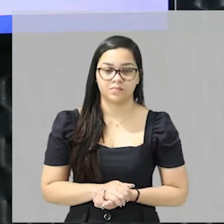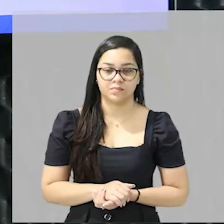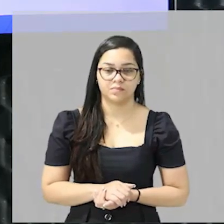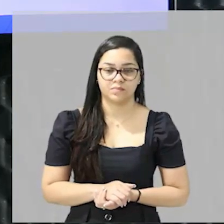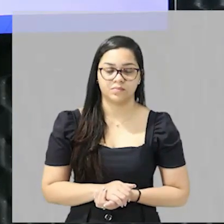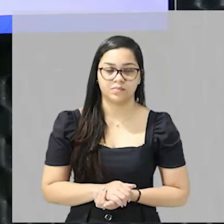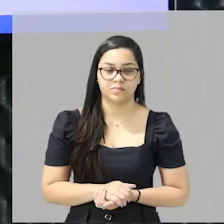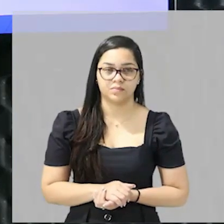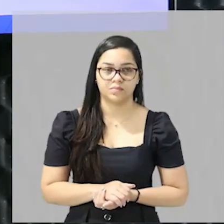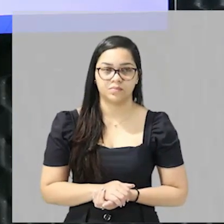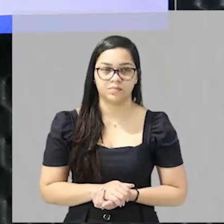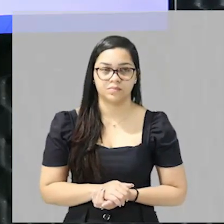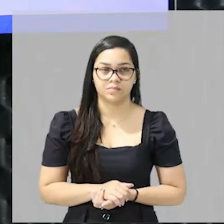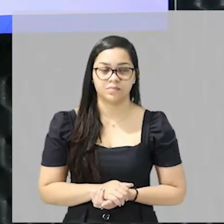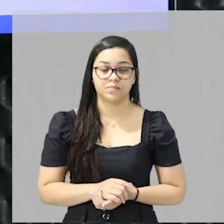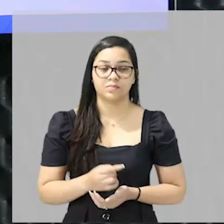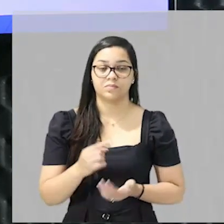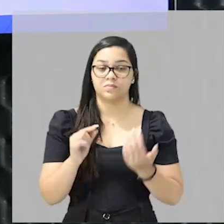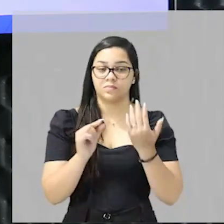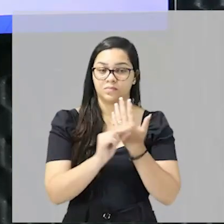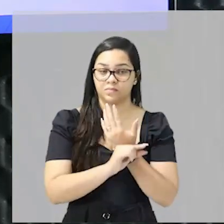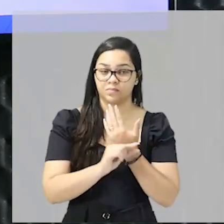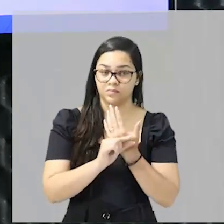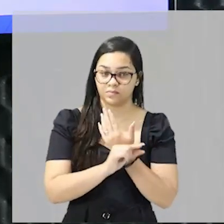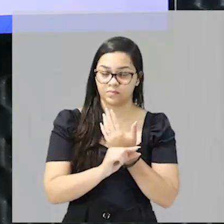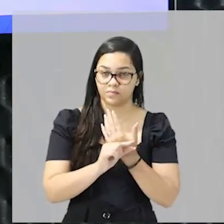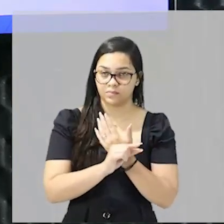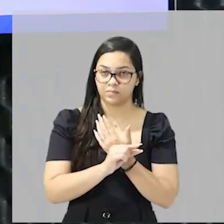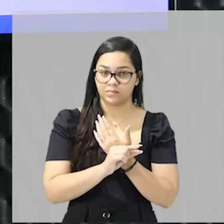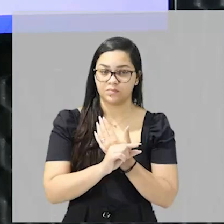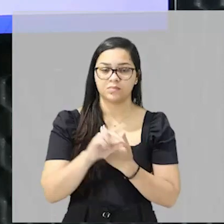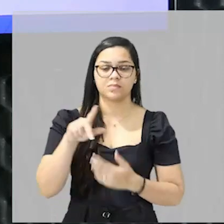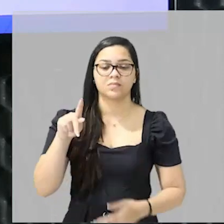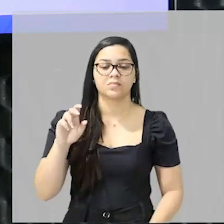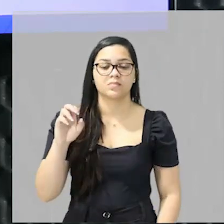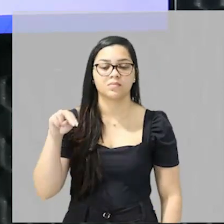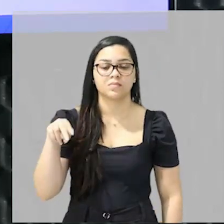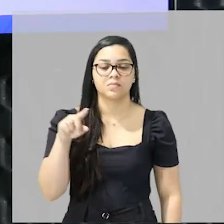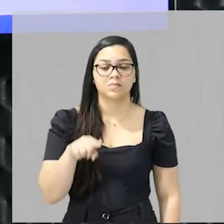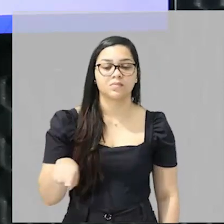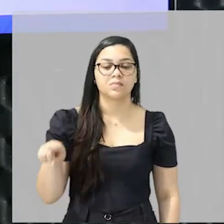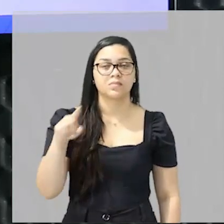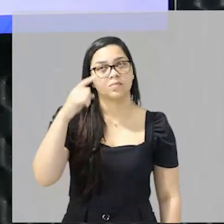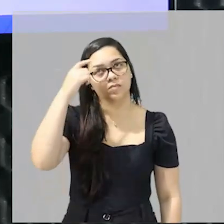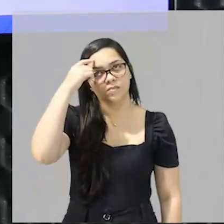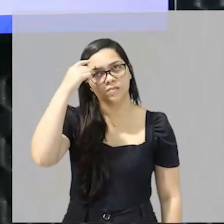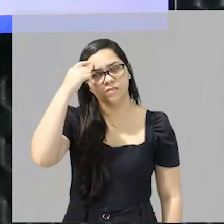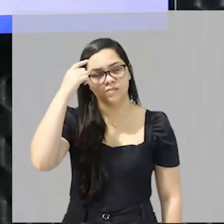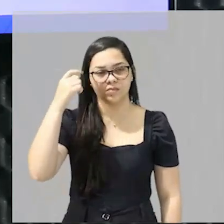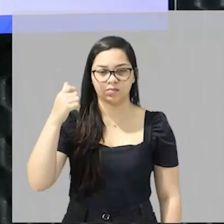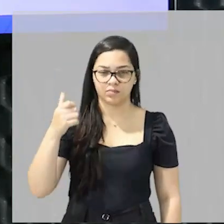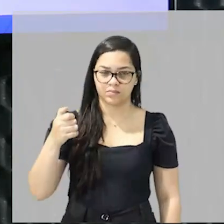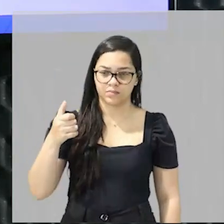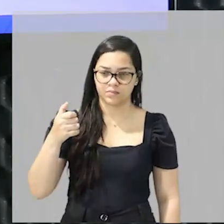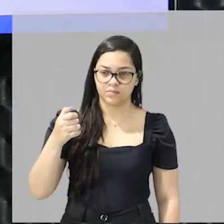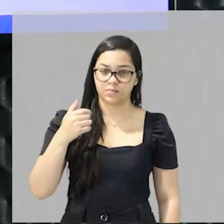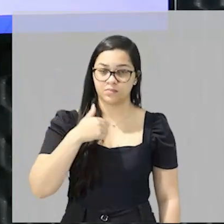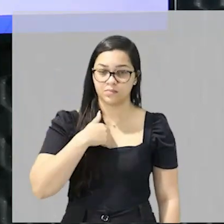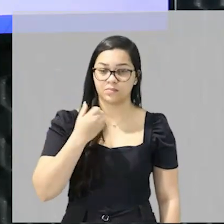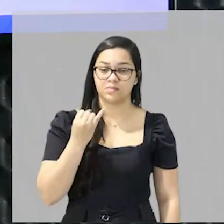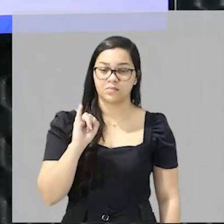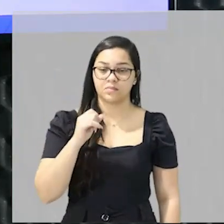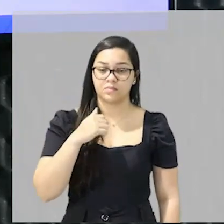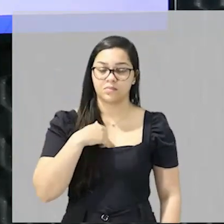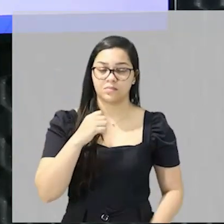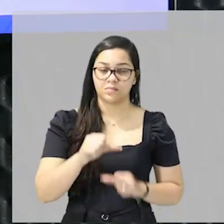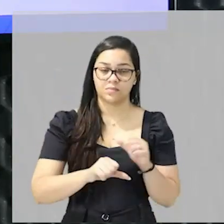adults. Essa autora, to pen. Pen, vocês conhecem como caneta. Então, é se eu transformasse esse